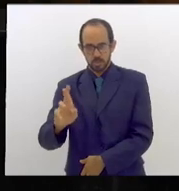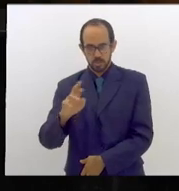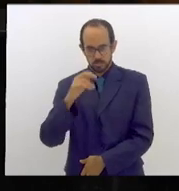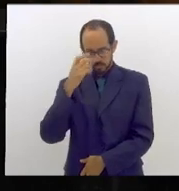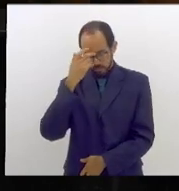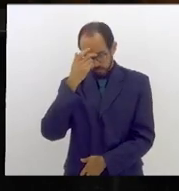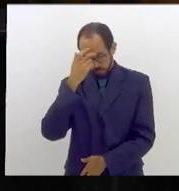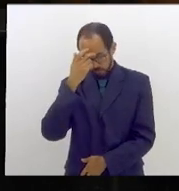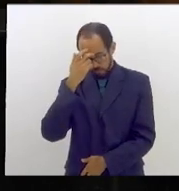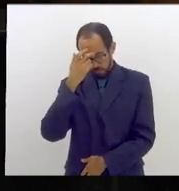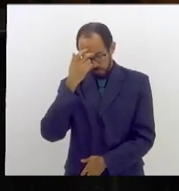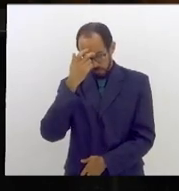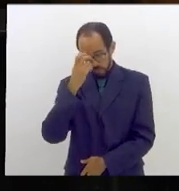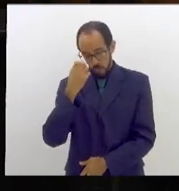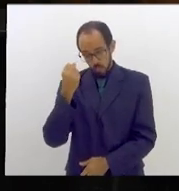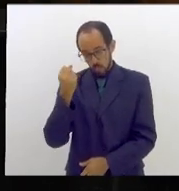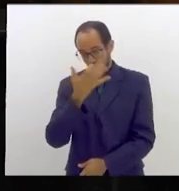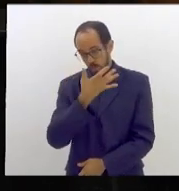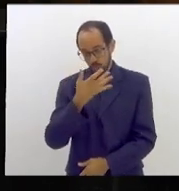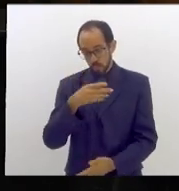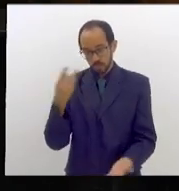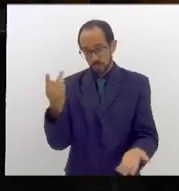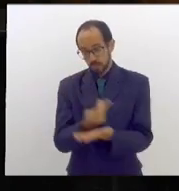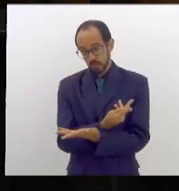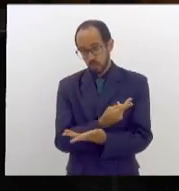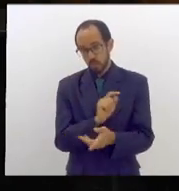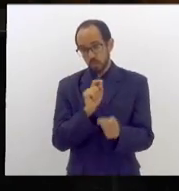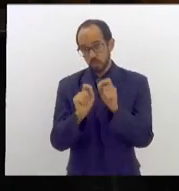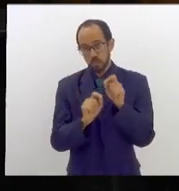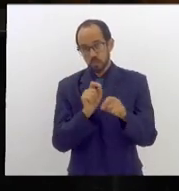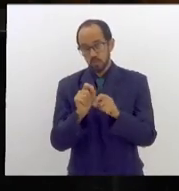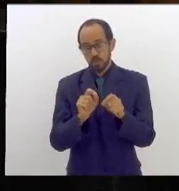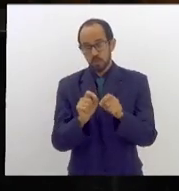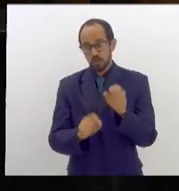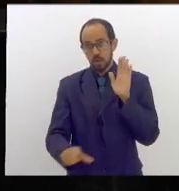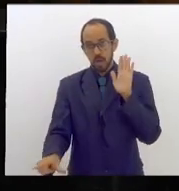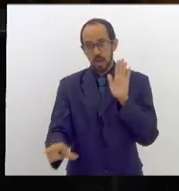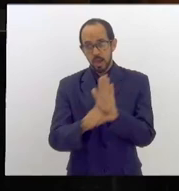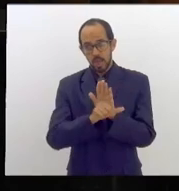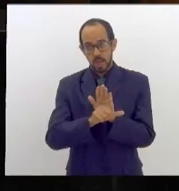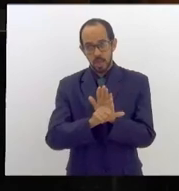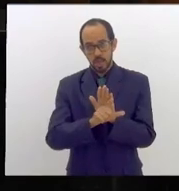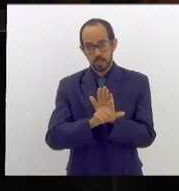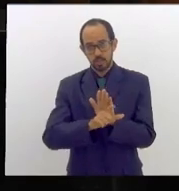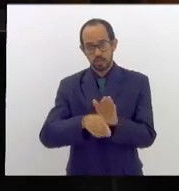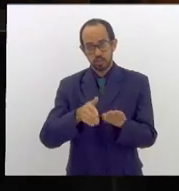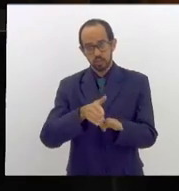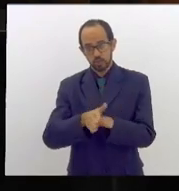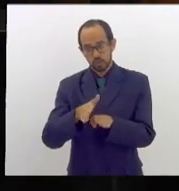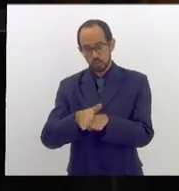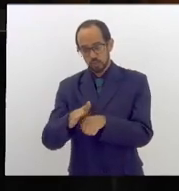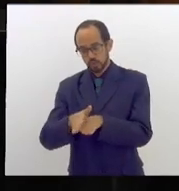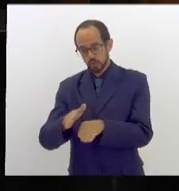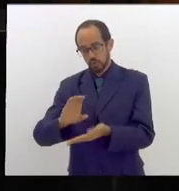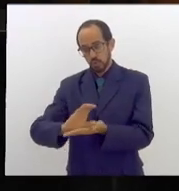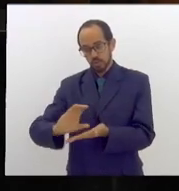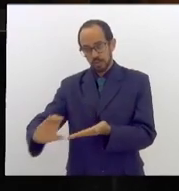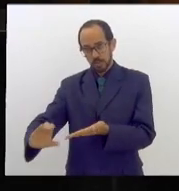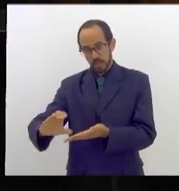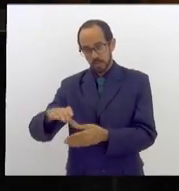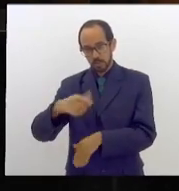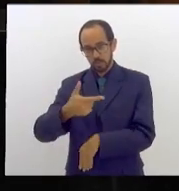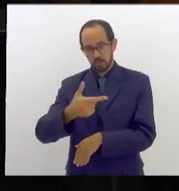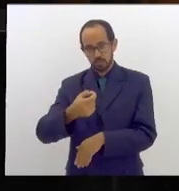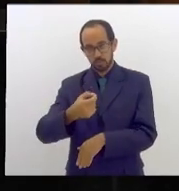quando cotejado com a lei de diretrizes orçamentárias de 23